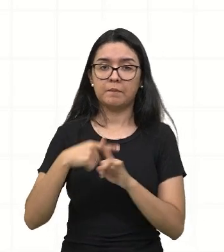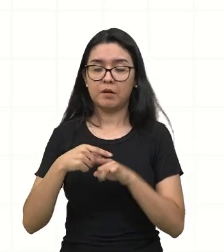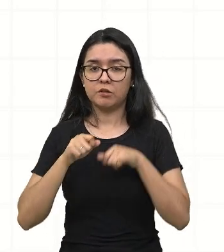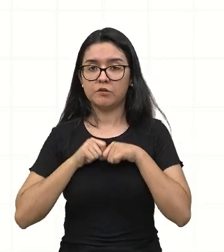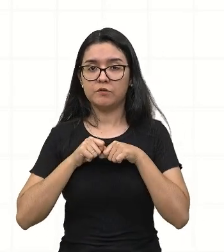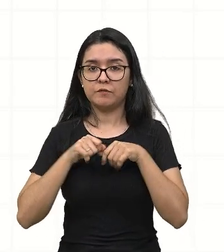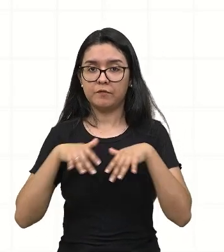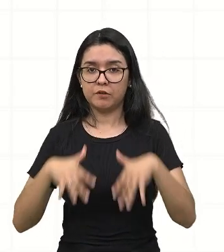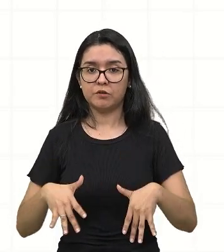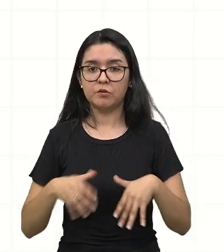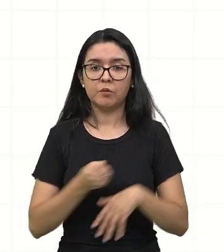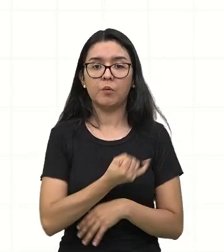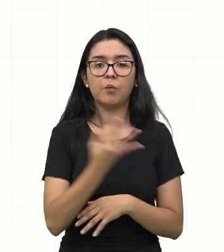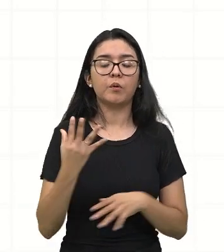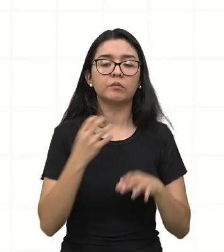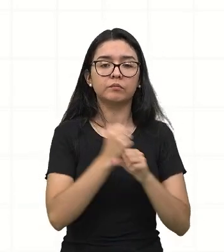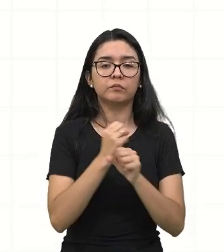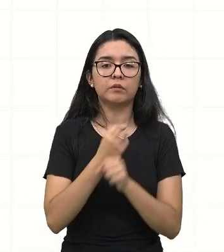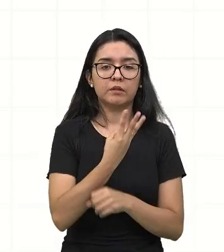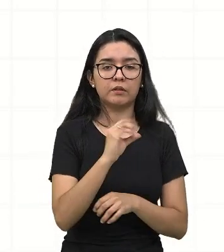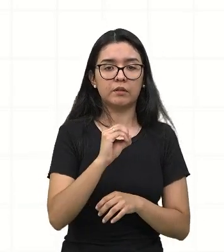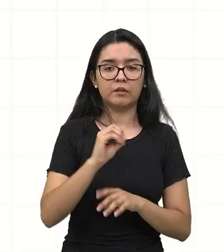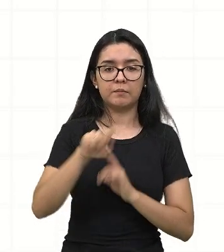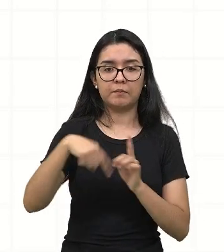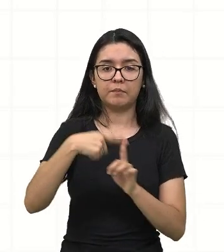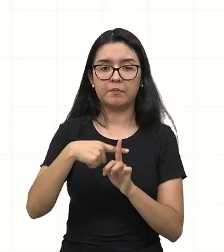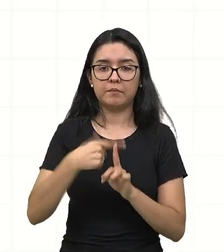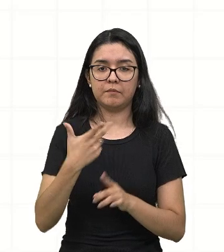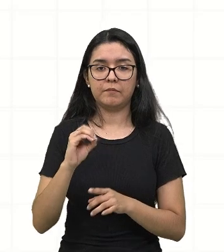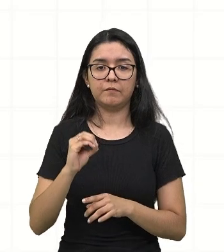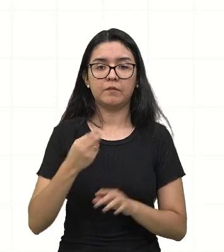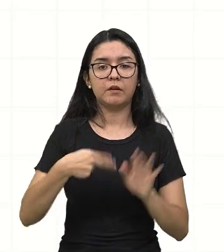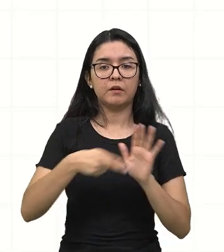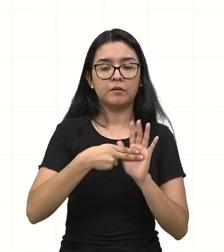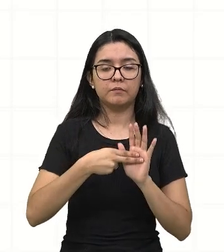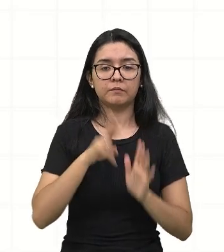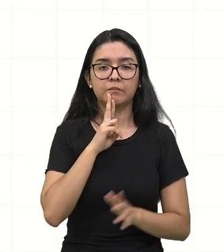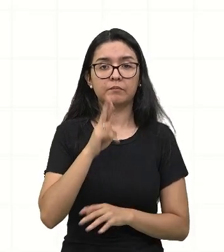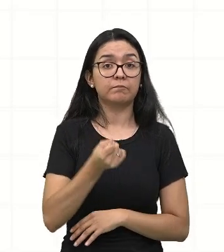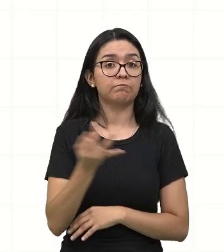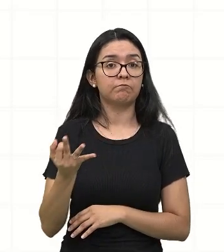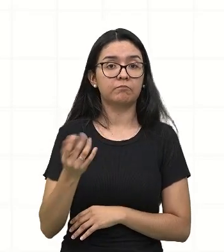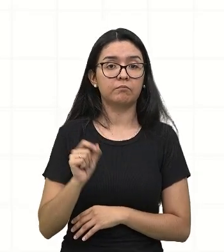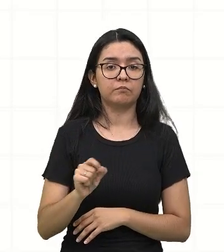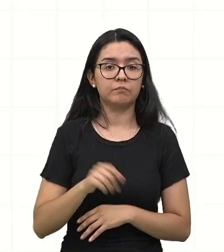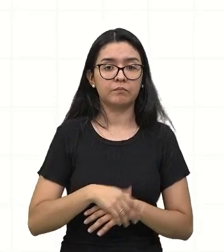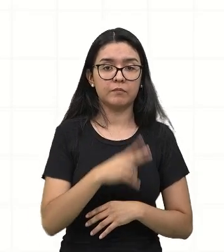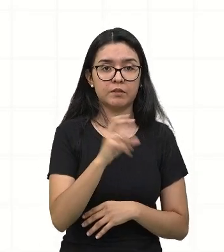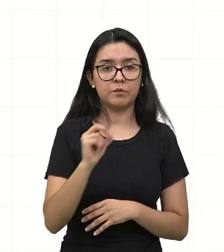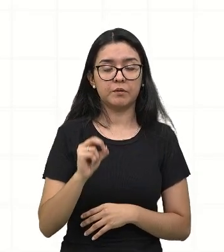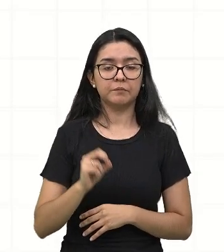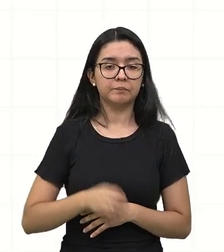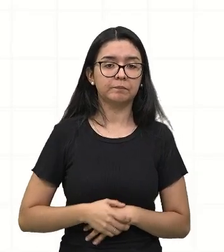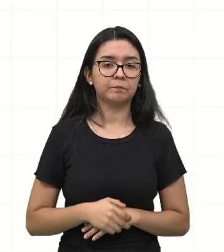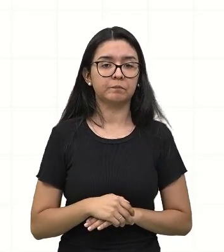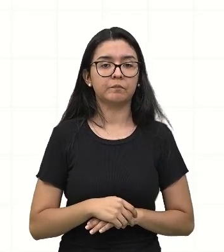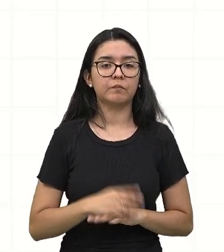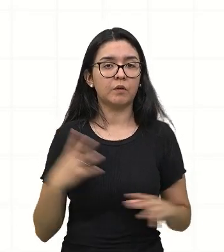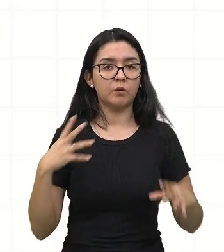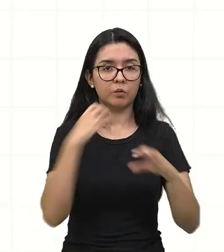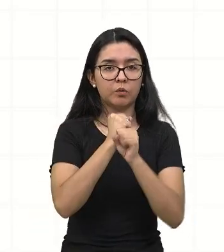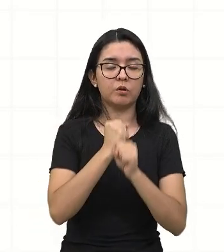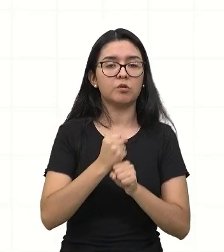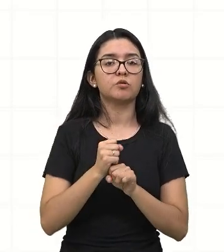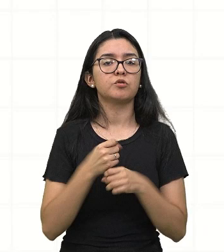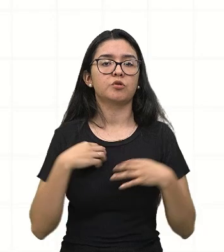nós poderíamos fazer o seguinte cálculo, né? 30 mais 20, que é igual a 50. Então, o total de